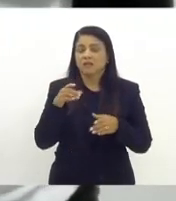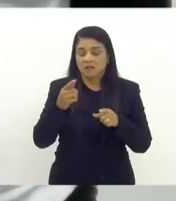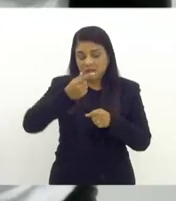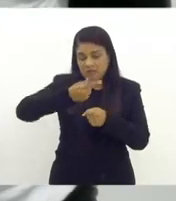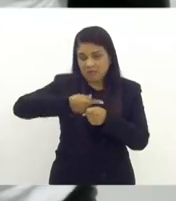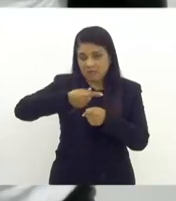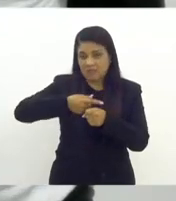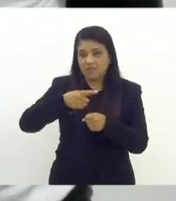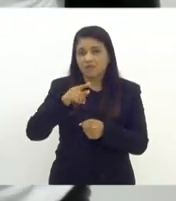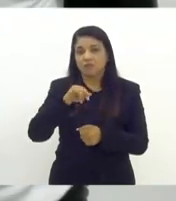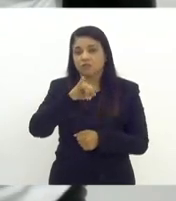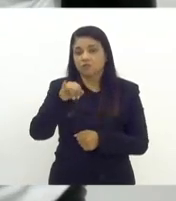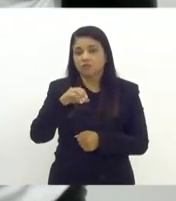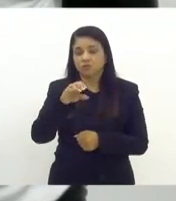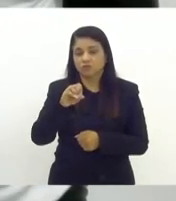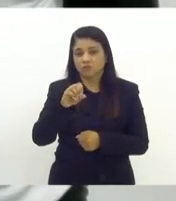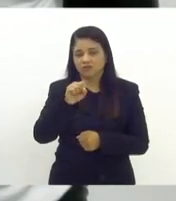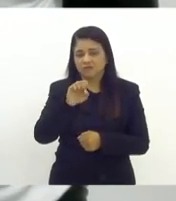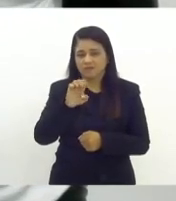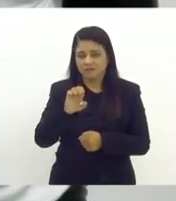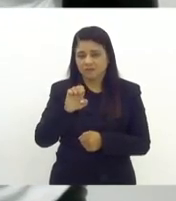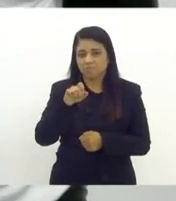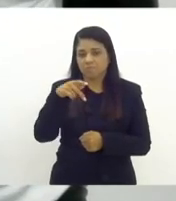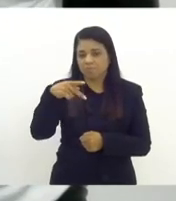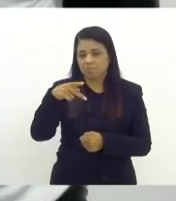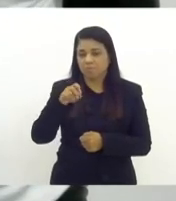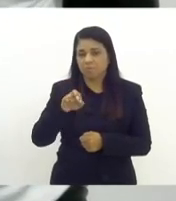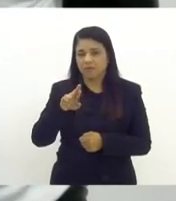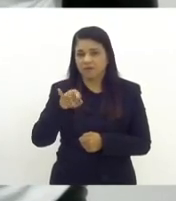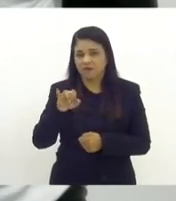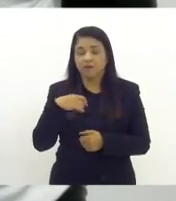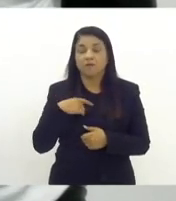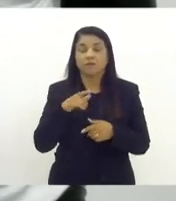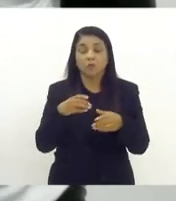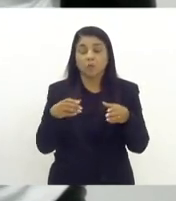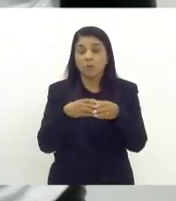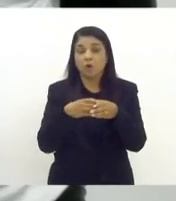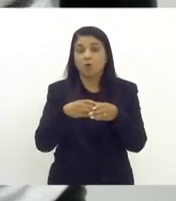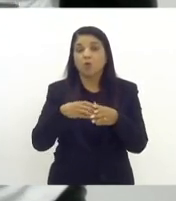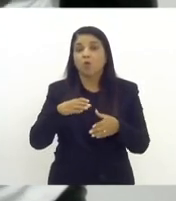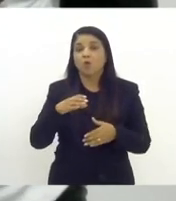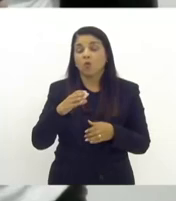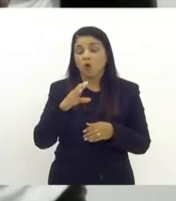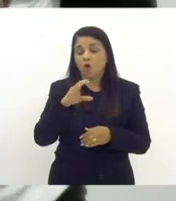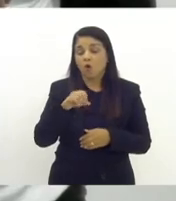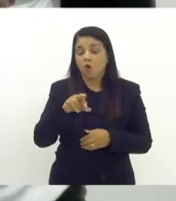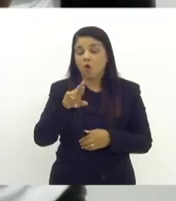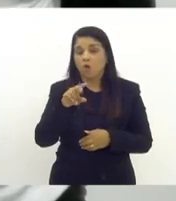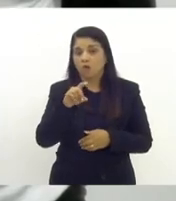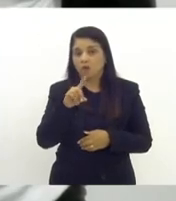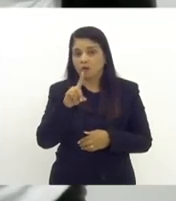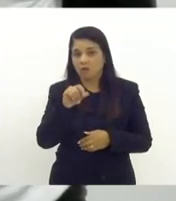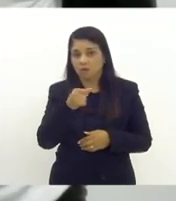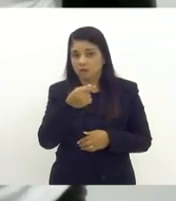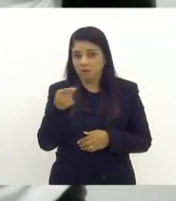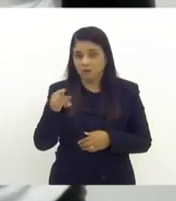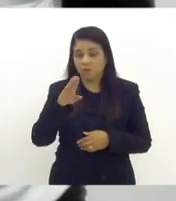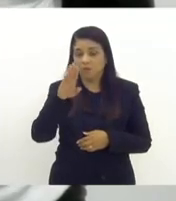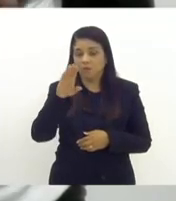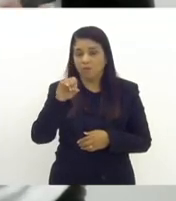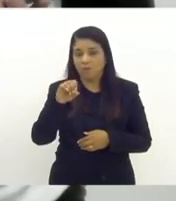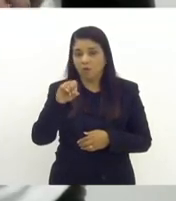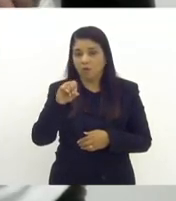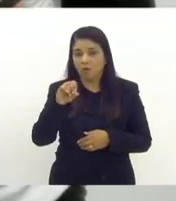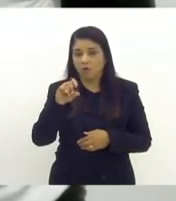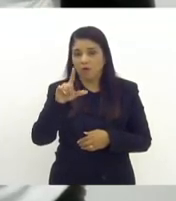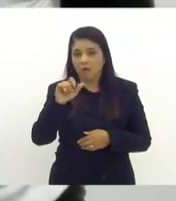mais envolvido inclusive porque eu também é cuido desse desfile é o cordão da Bola Preta que é o maior bloco do Rio de Janeiro mas ele não mas ele é um